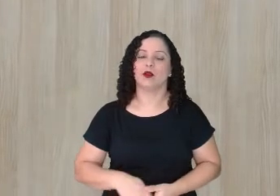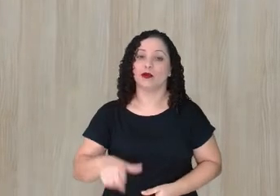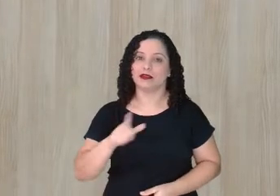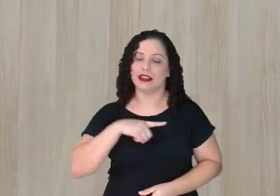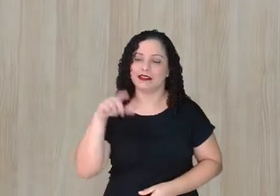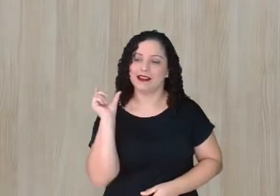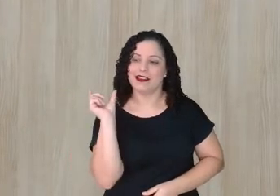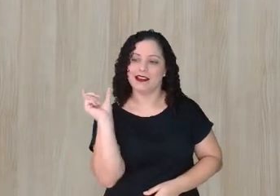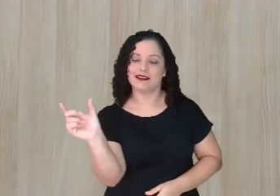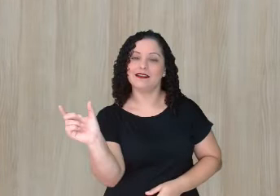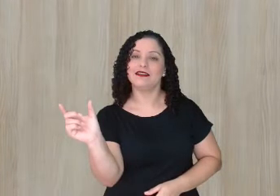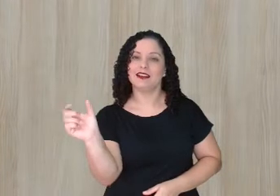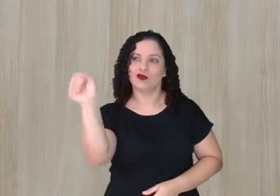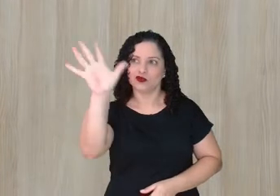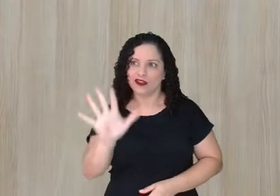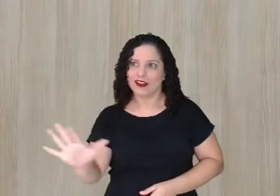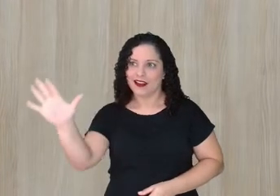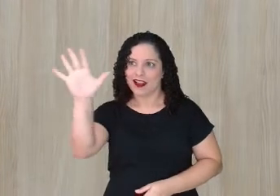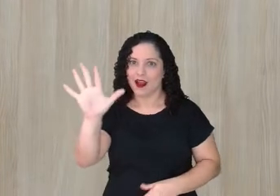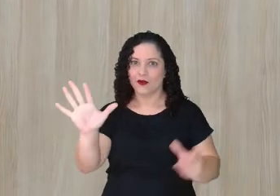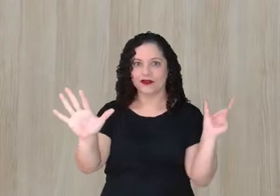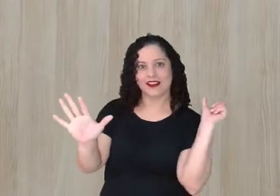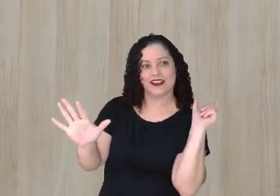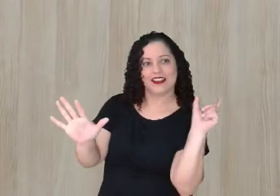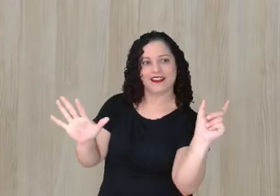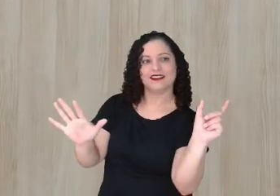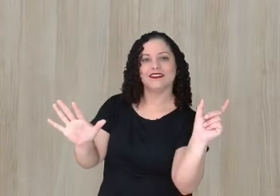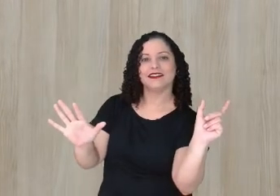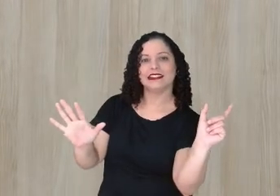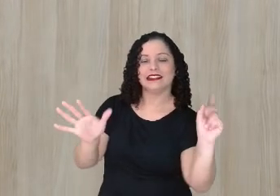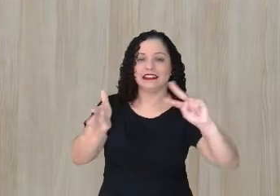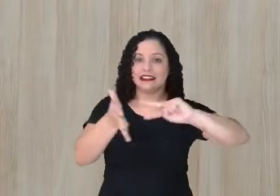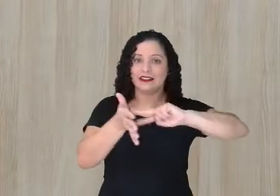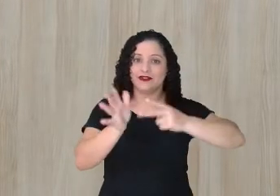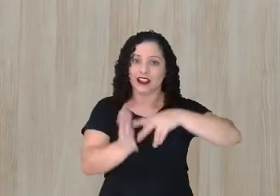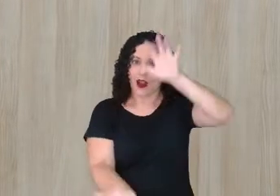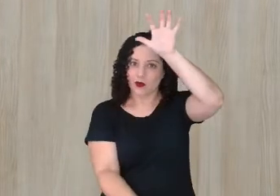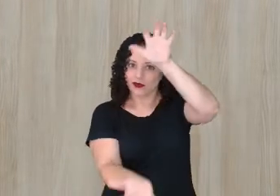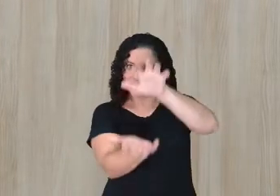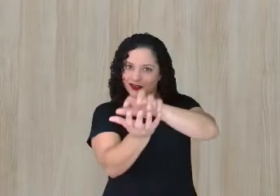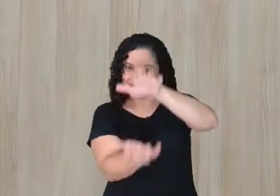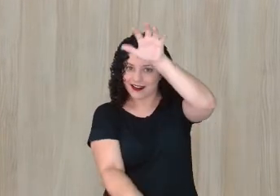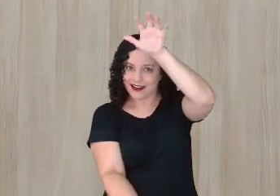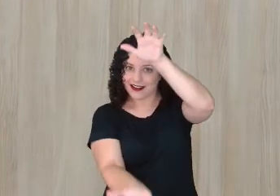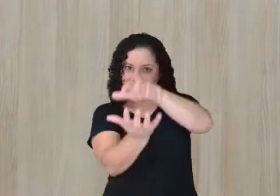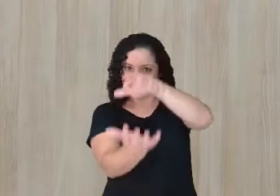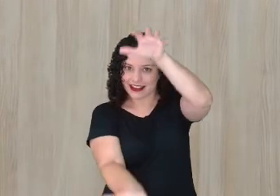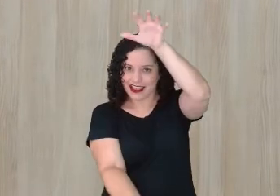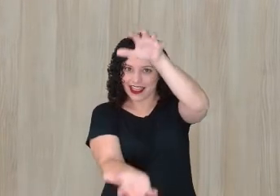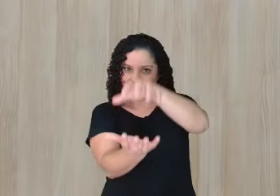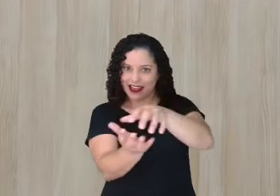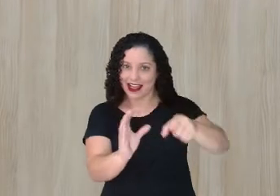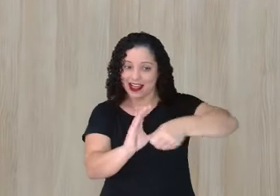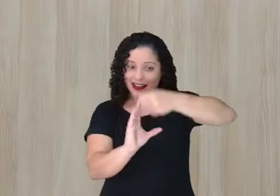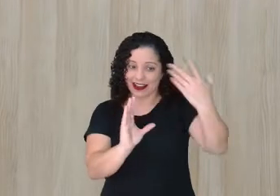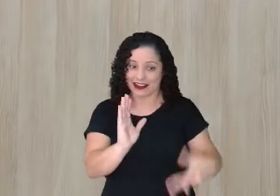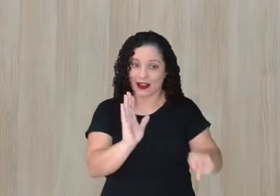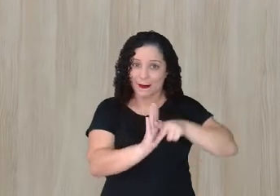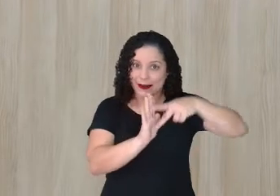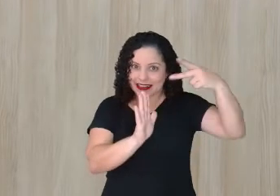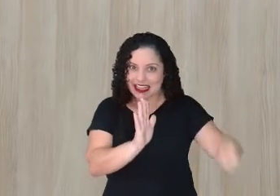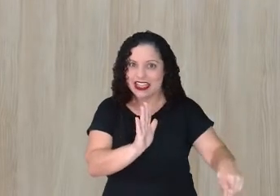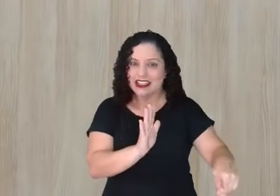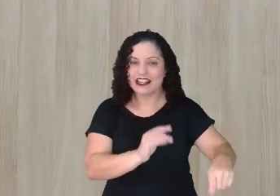que é répteis, e temos o hipônimo, que é o jacaré, com a sua característica de